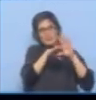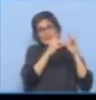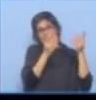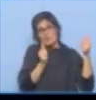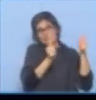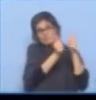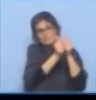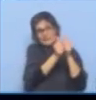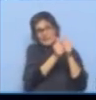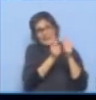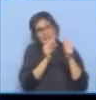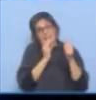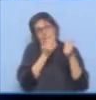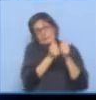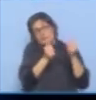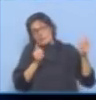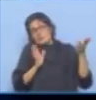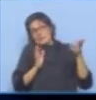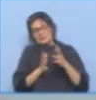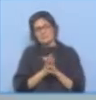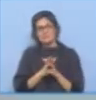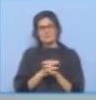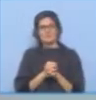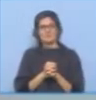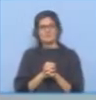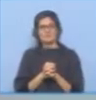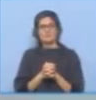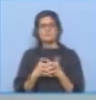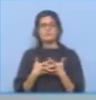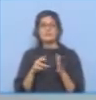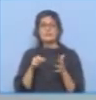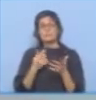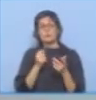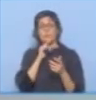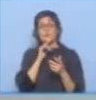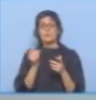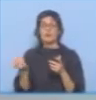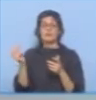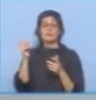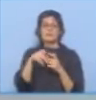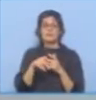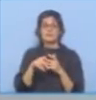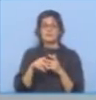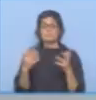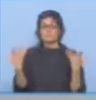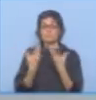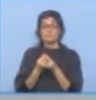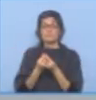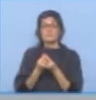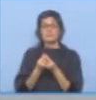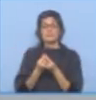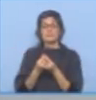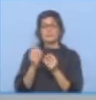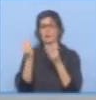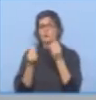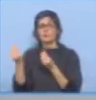mas acredito que também seja uma ocasião de reunião de jovens, nomeadamente para acompanharem a missa final do Papa no domingo. Claro, e porque é mais engraçado